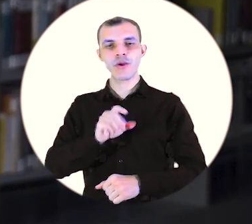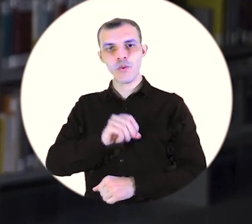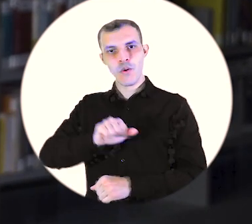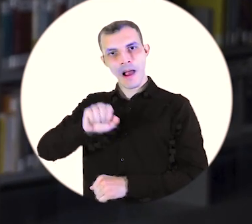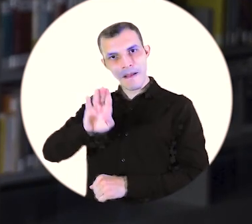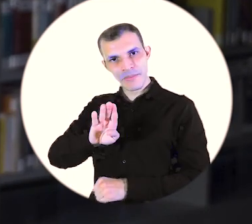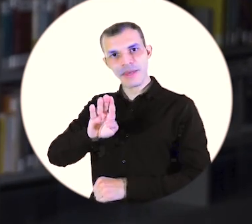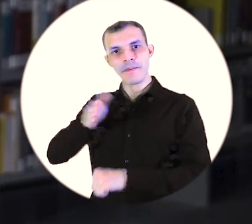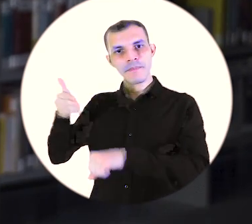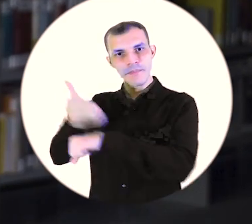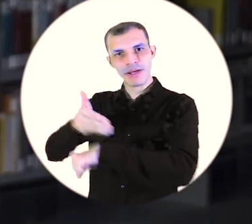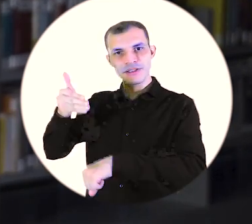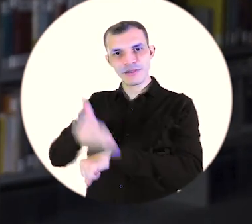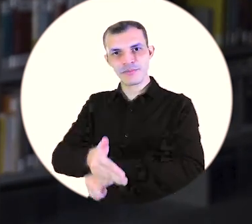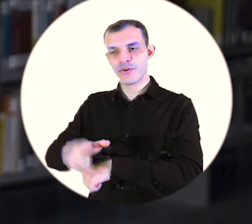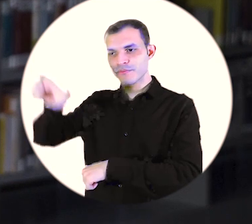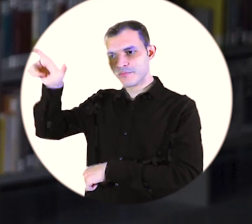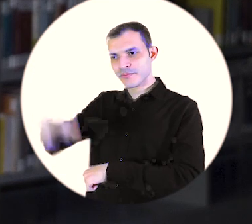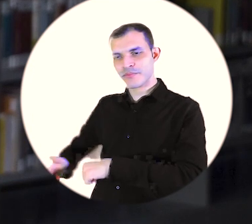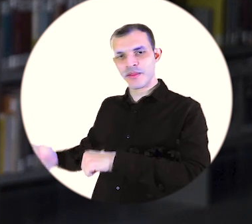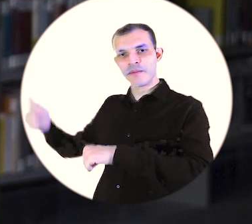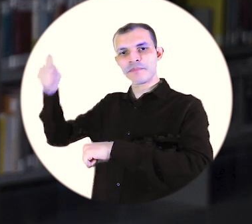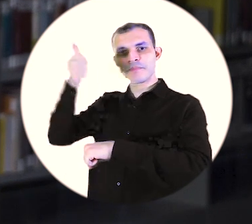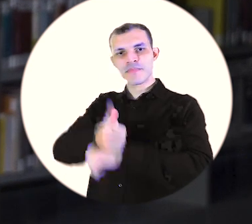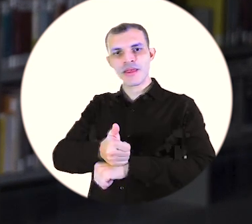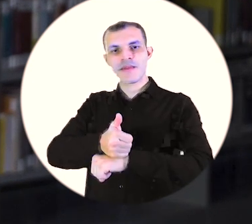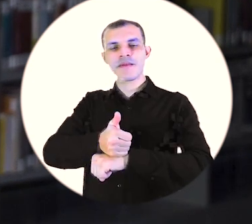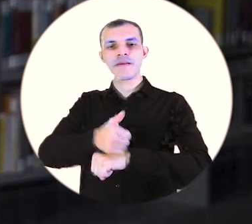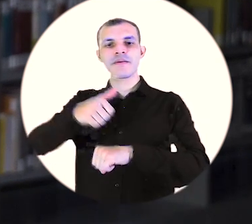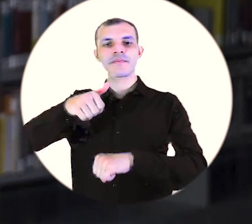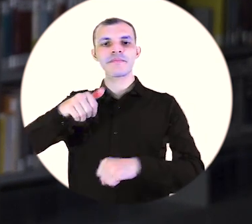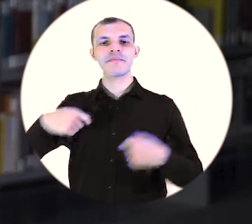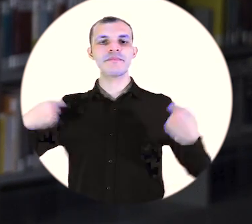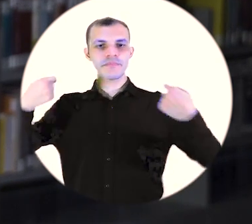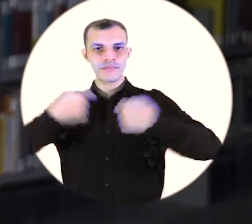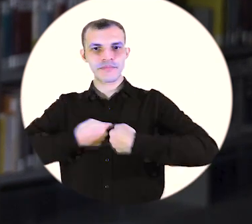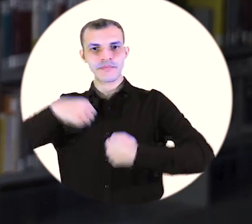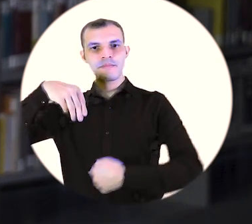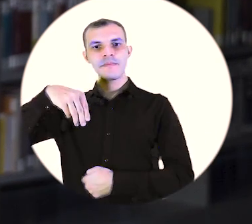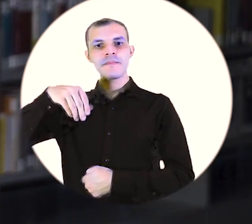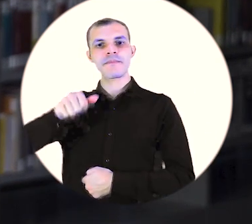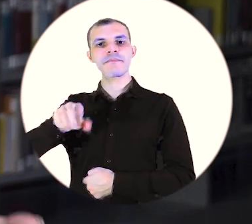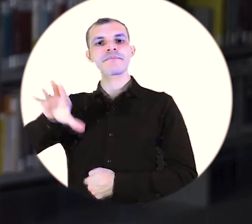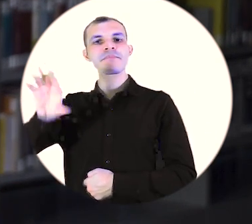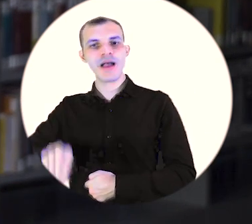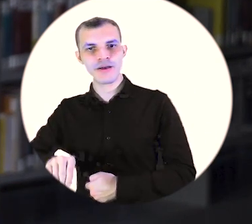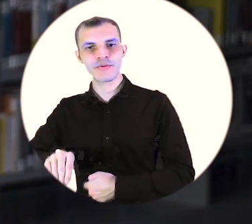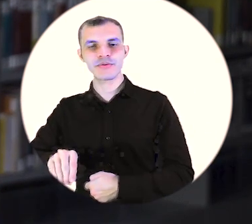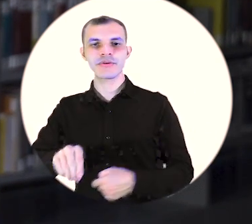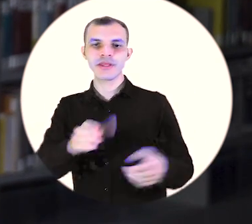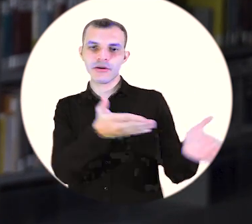da posse do novo Corregedor Nacional de Justiça, o ministro Mauro Campbell Marques, para o biênio